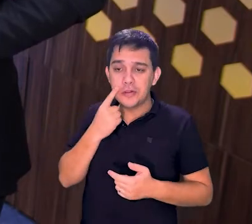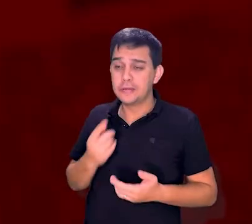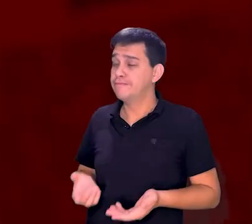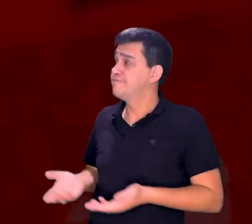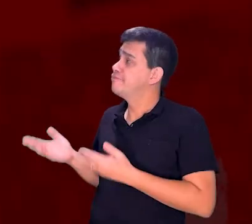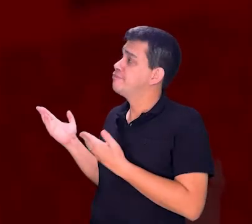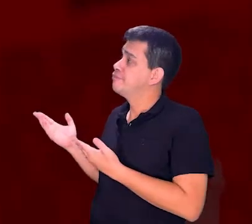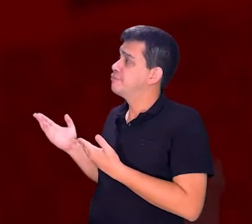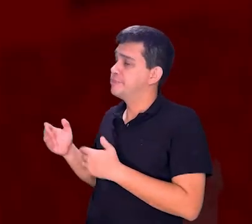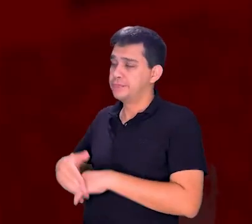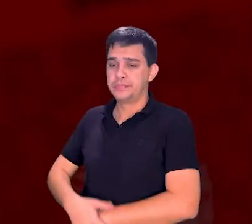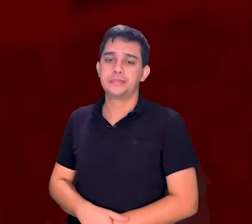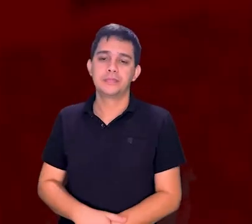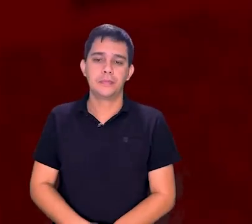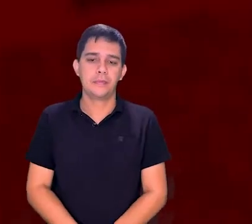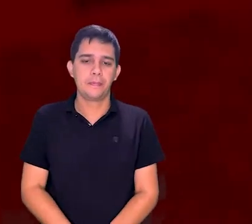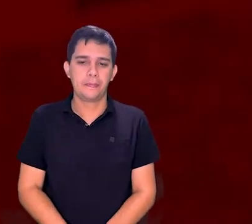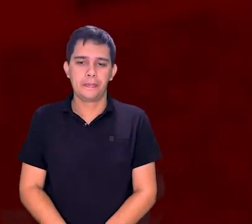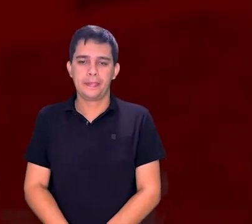curatela.